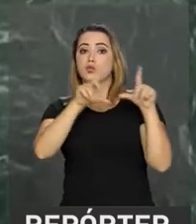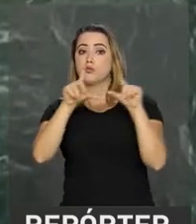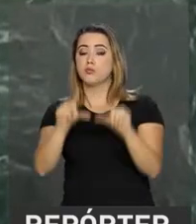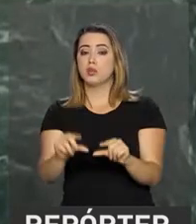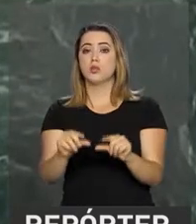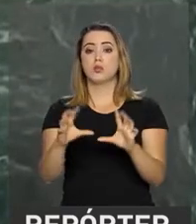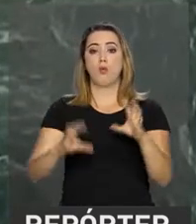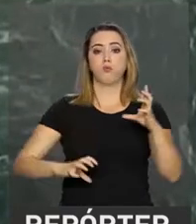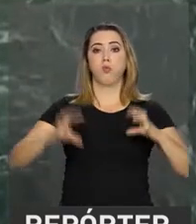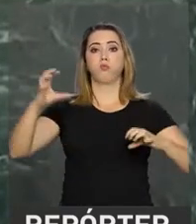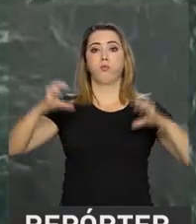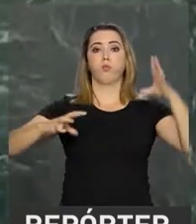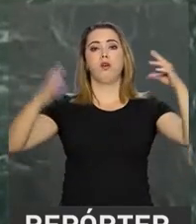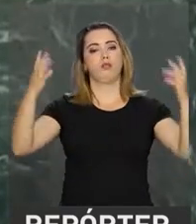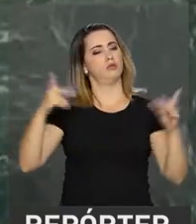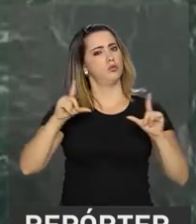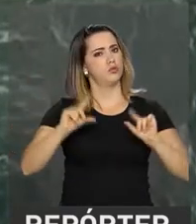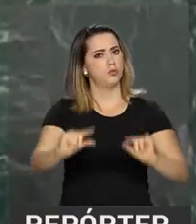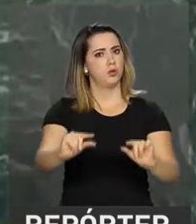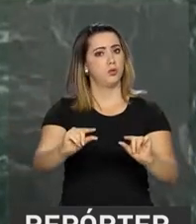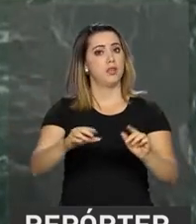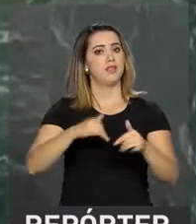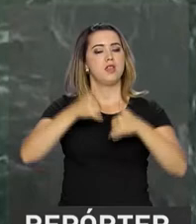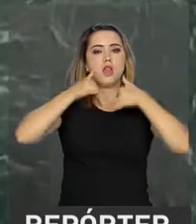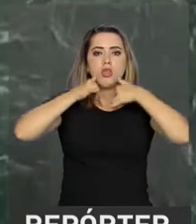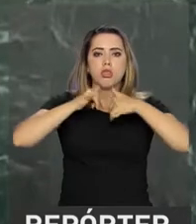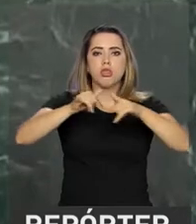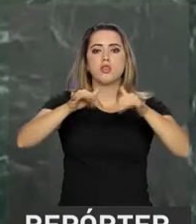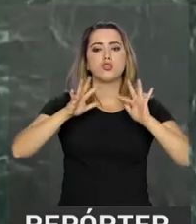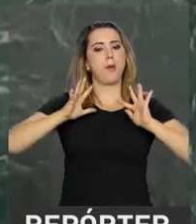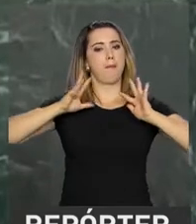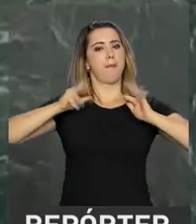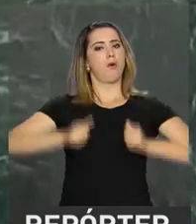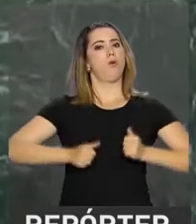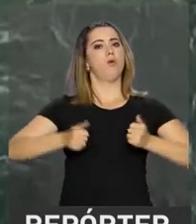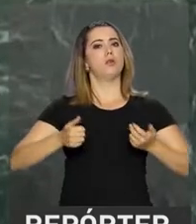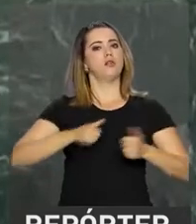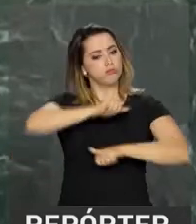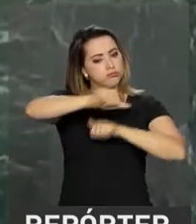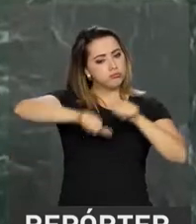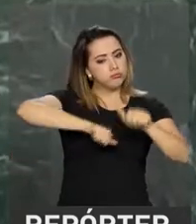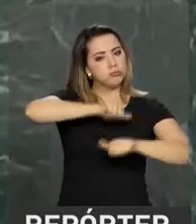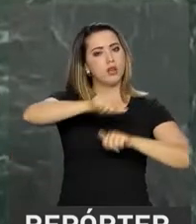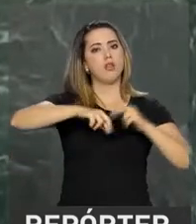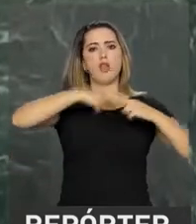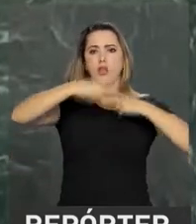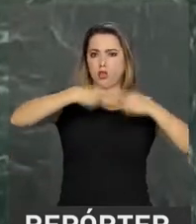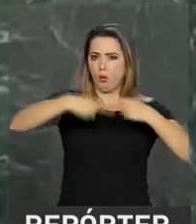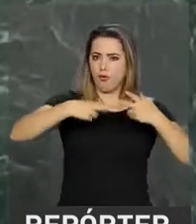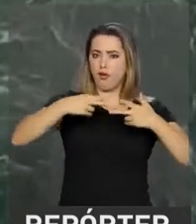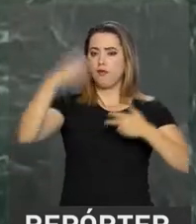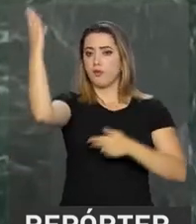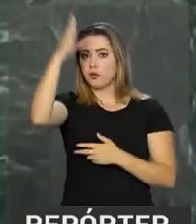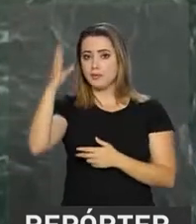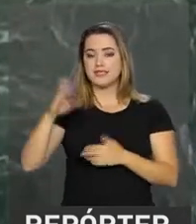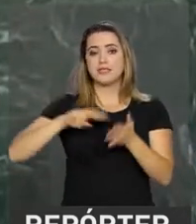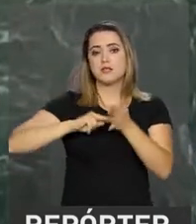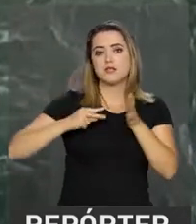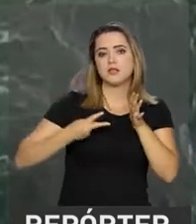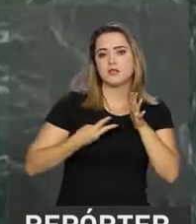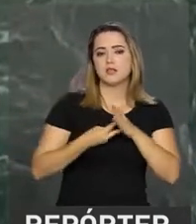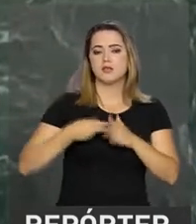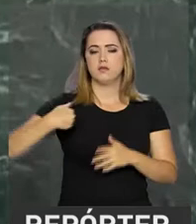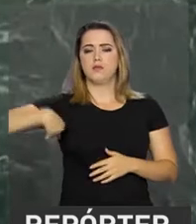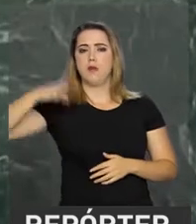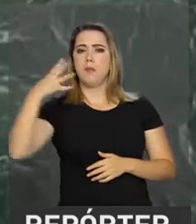carbono. A energia limpa e renovável no Brasil representa mais de